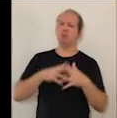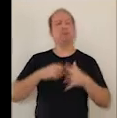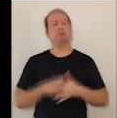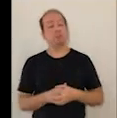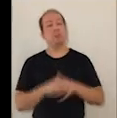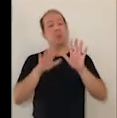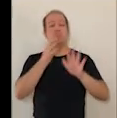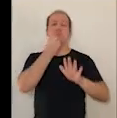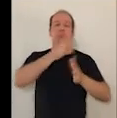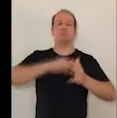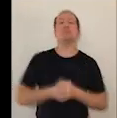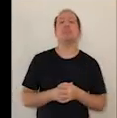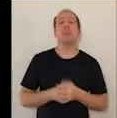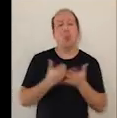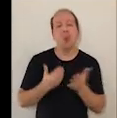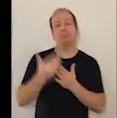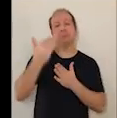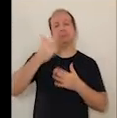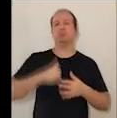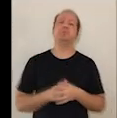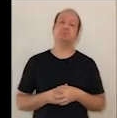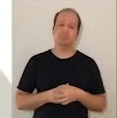Bem, comecemos.